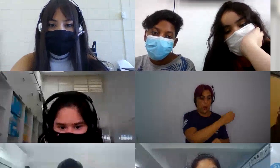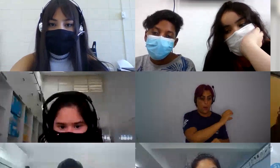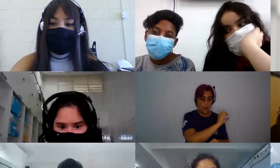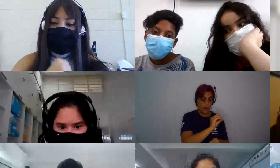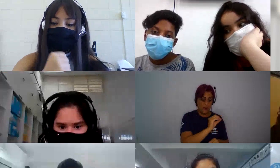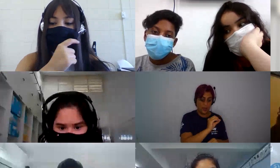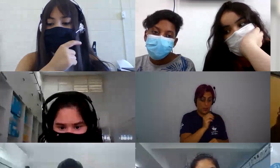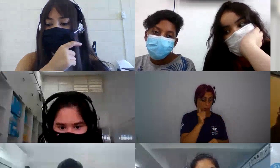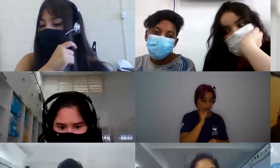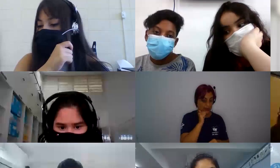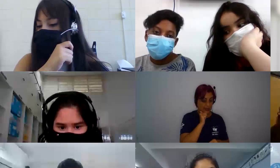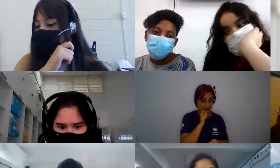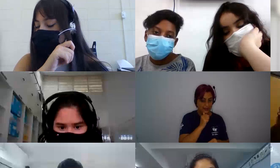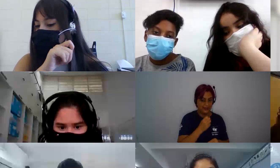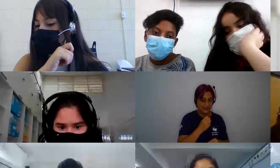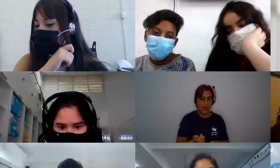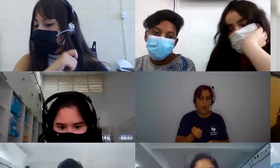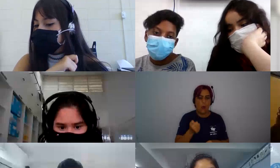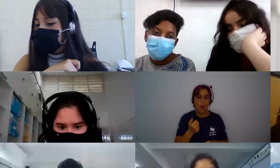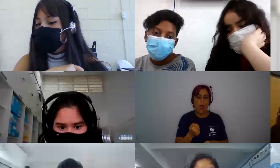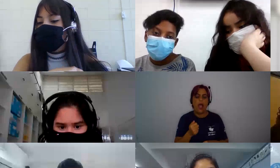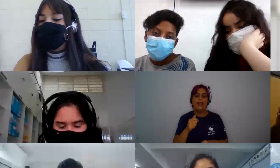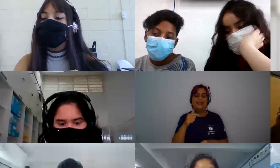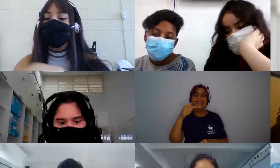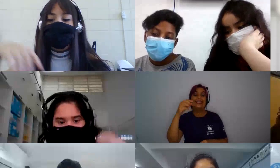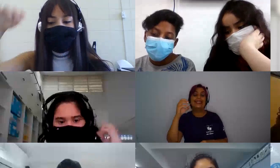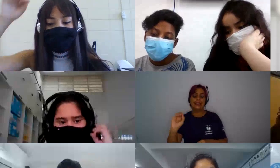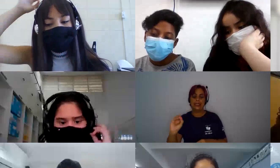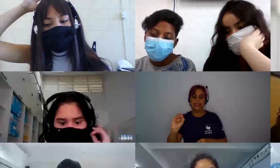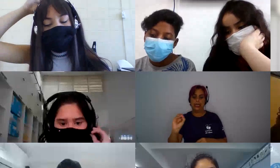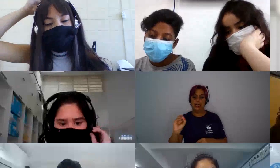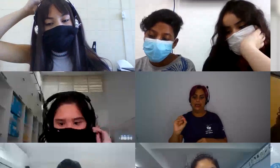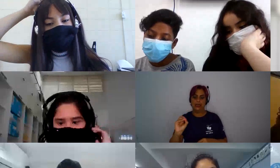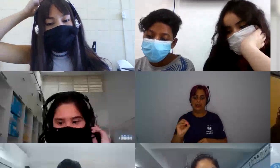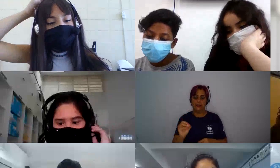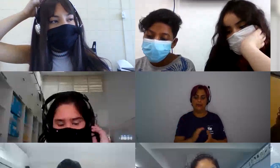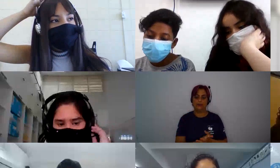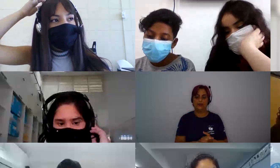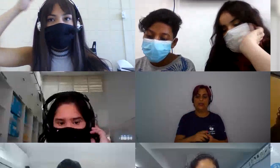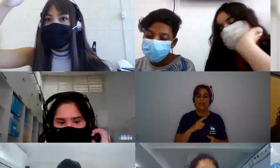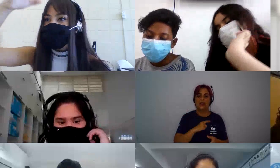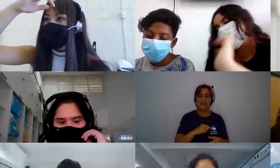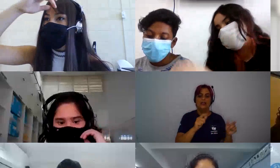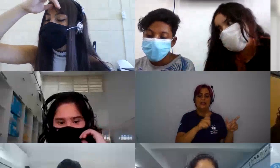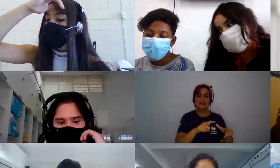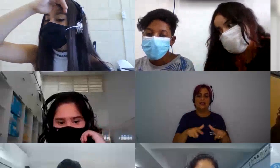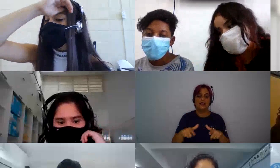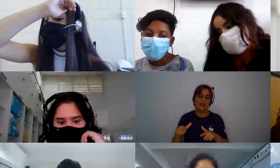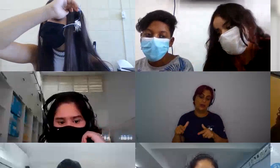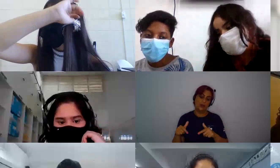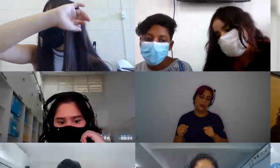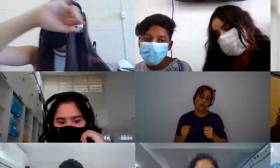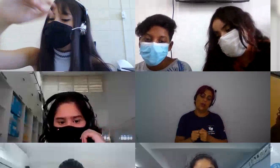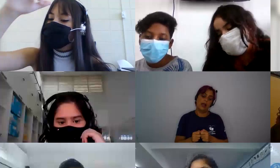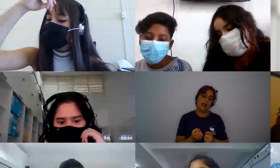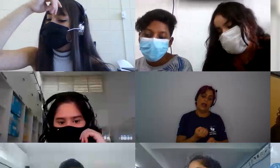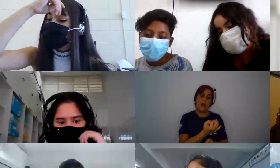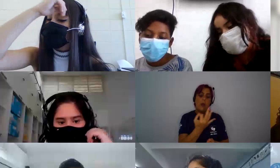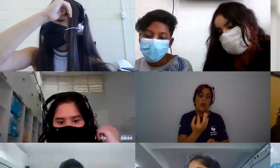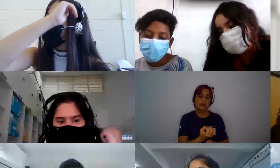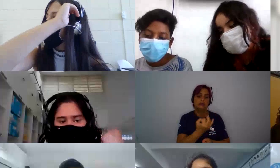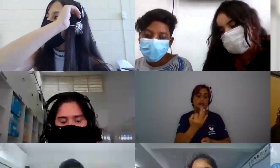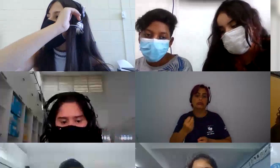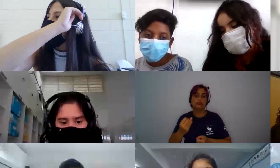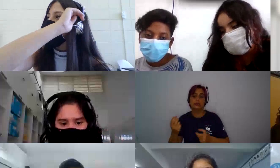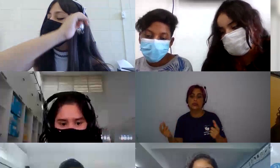grávidas. É muito maior. Tem lugar do mundo que cada 1.000 meninas, 2 ficam grávidas. 3. Então,